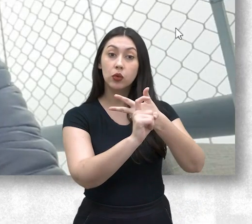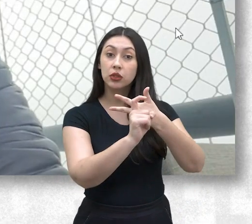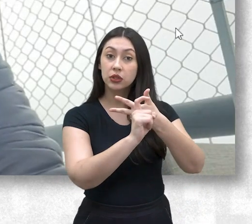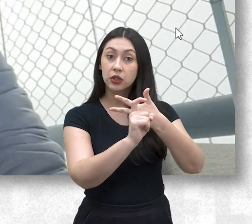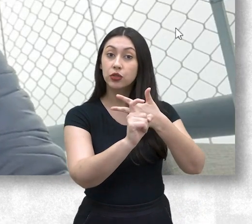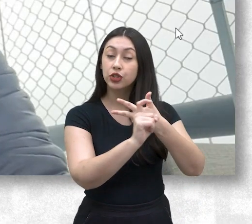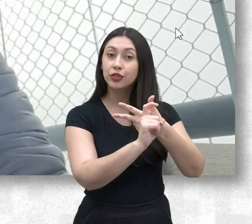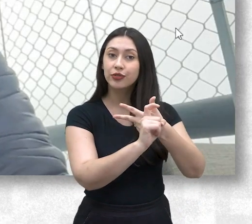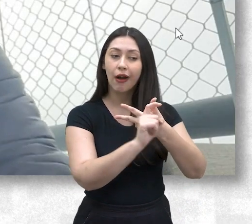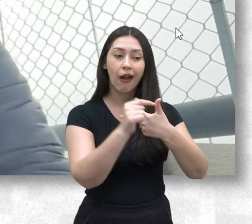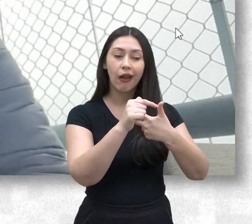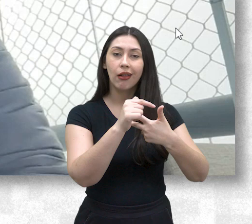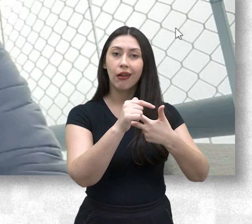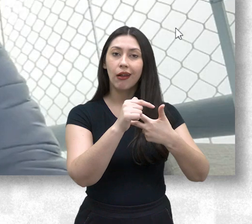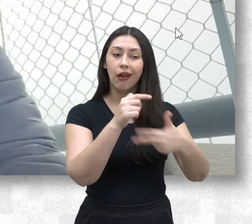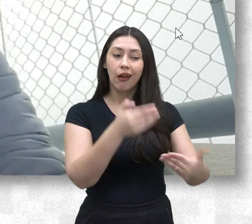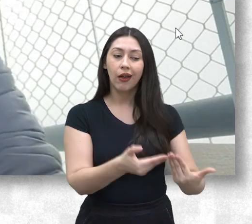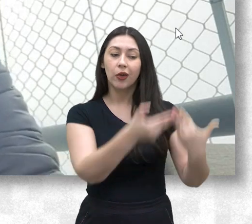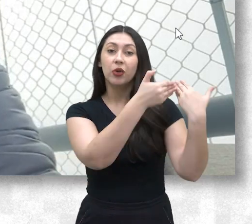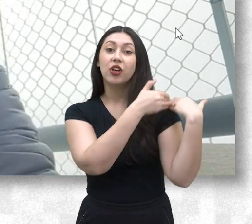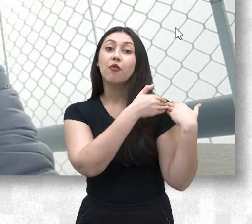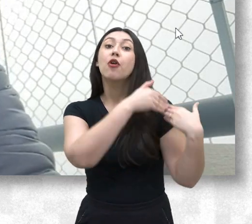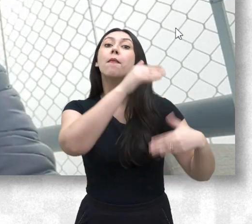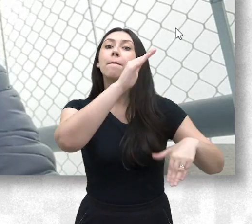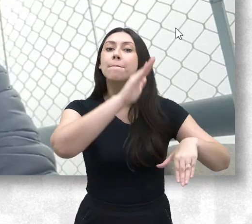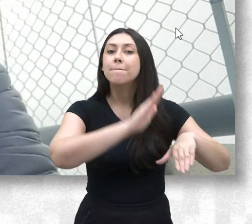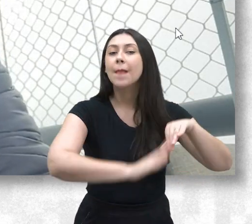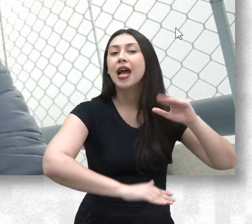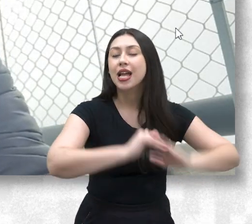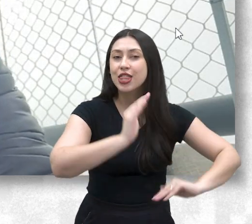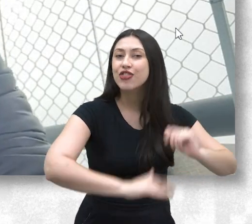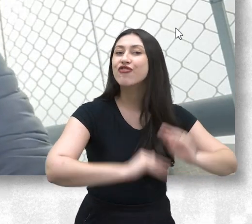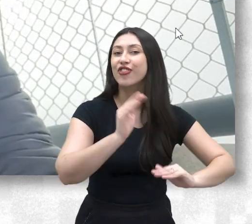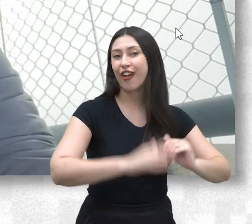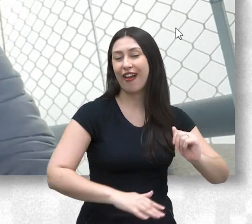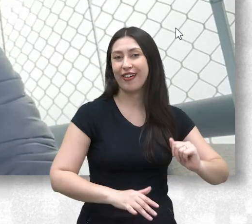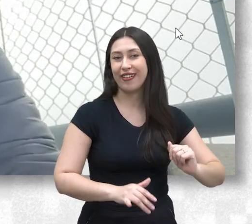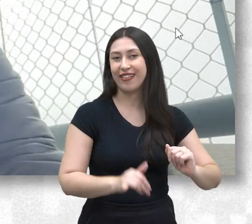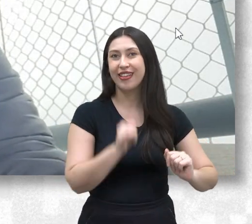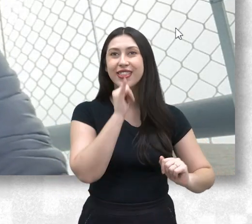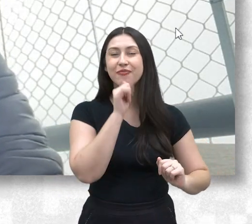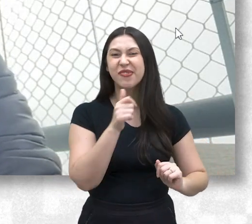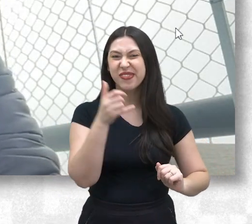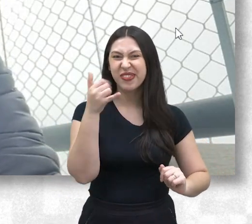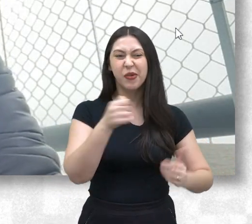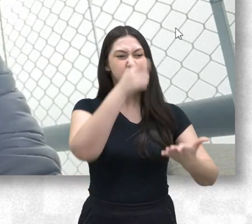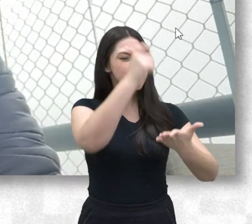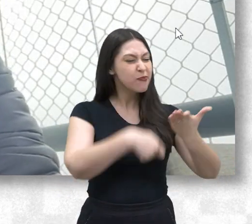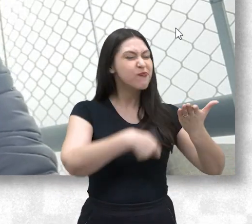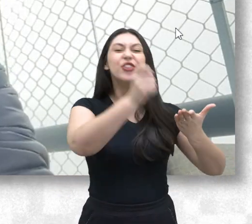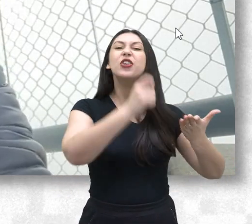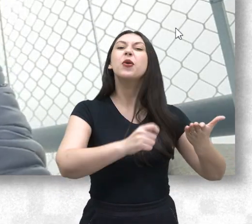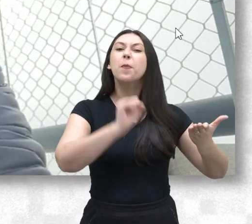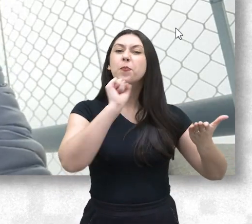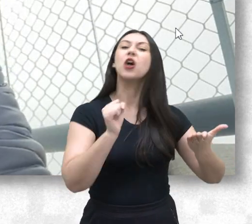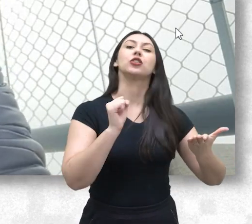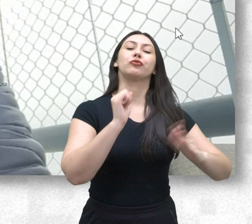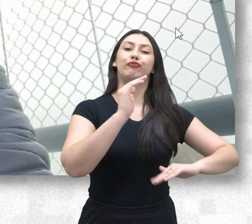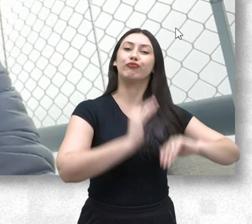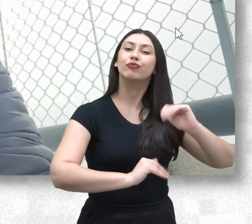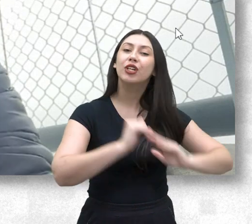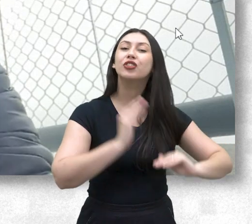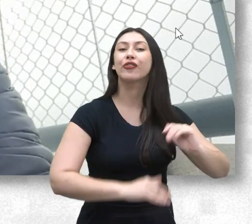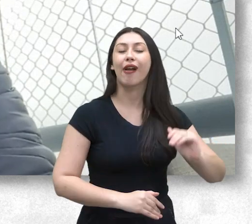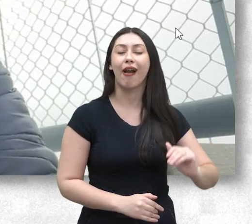como o próprio nome diz, é aquele que executa, ou seja, ele tem o poder, a gente fala o poder da caneta, né? Ele é aquele que